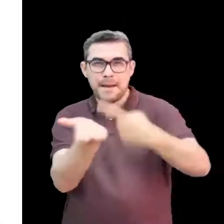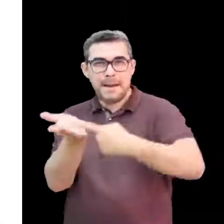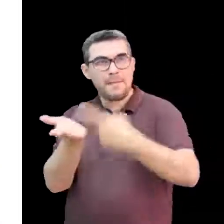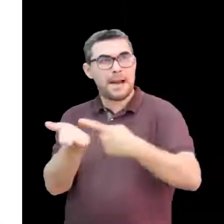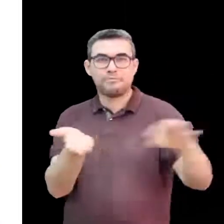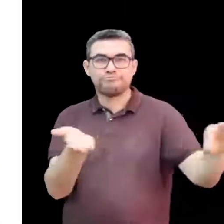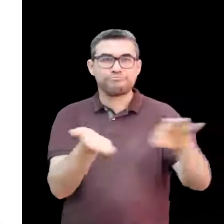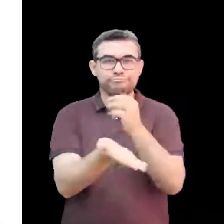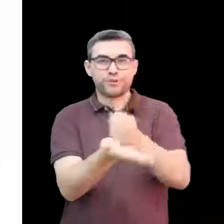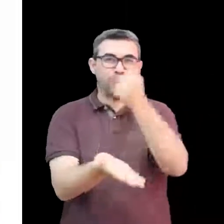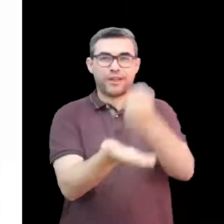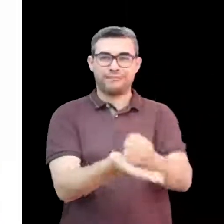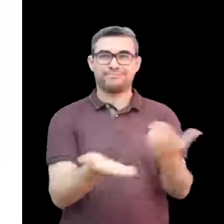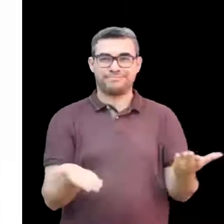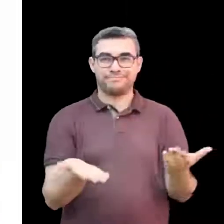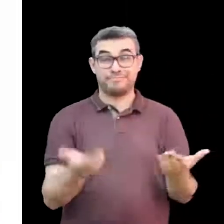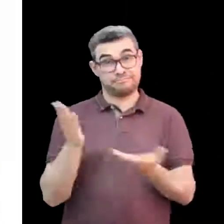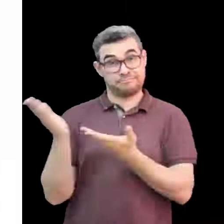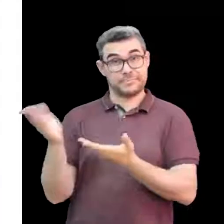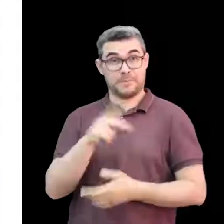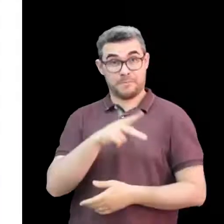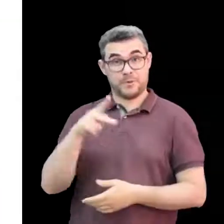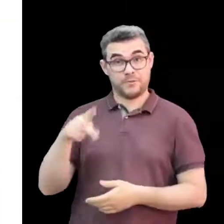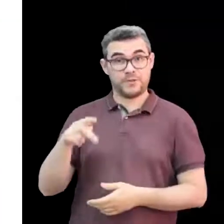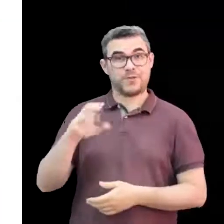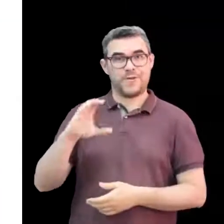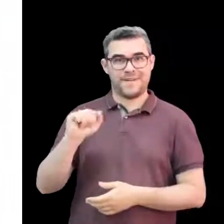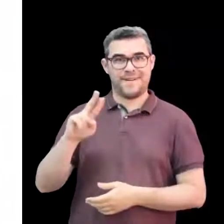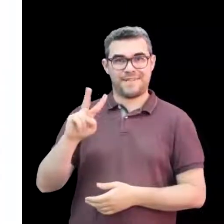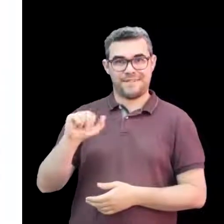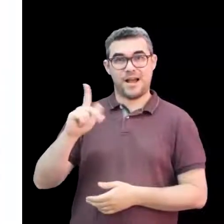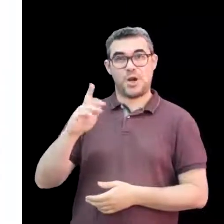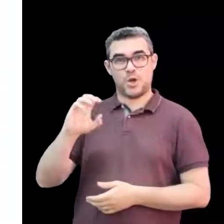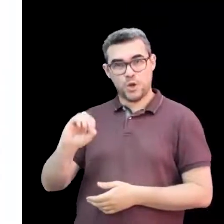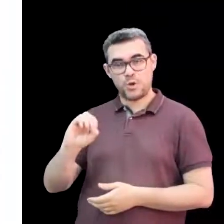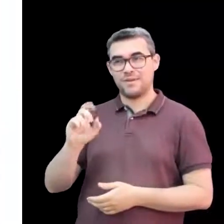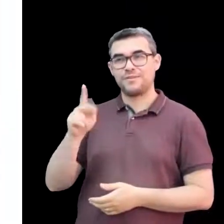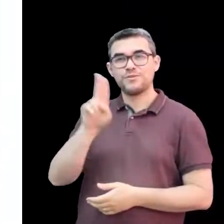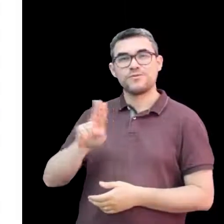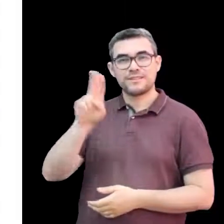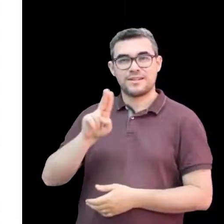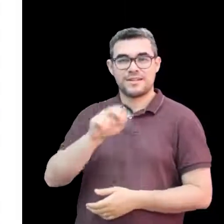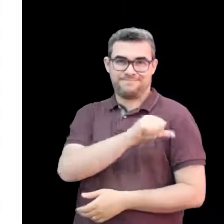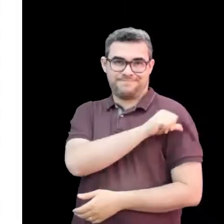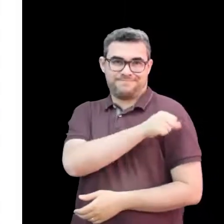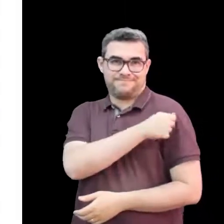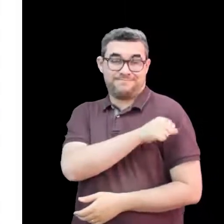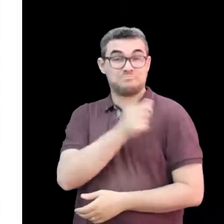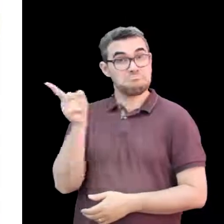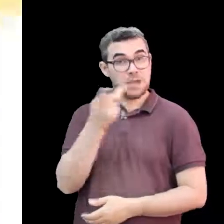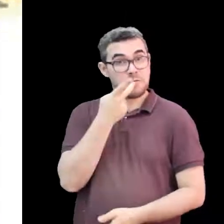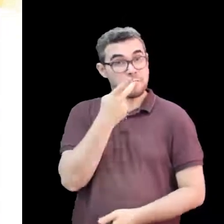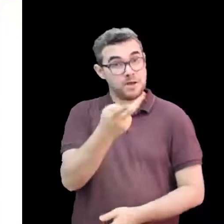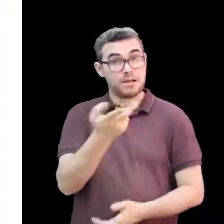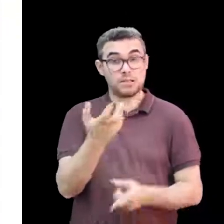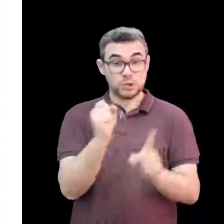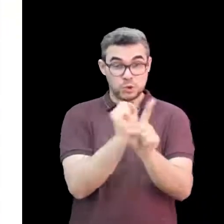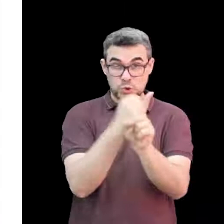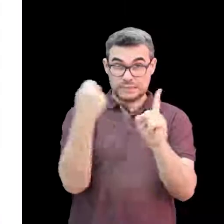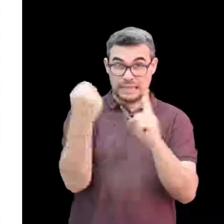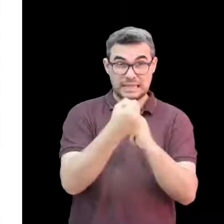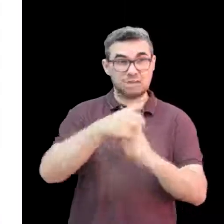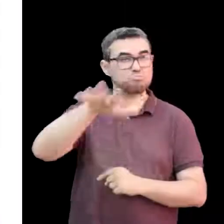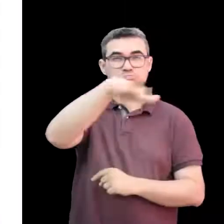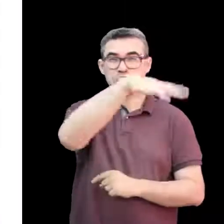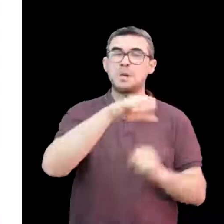como diz o professor Castelar de Carvalho, da UFRJ, no seu livro Para Compreender Saussure, a sociedade pode